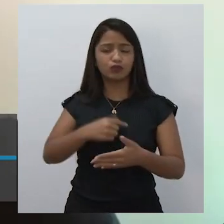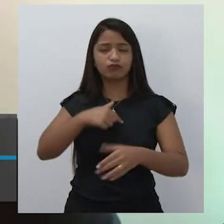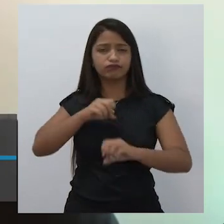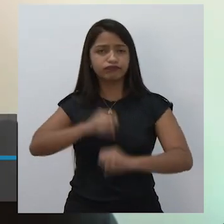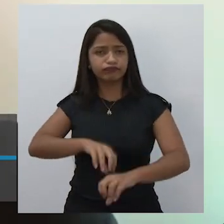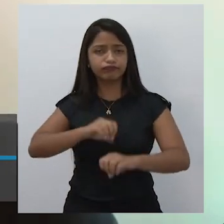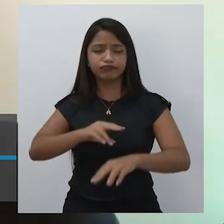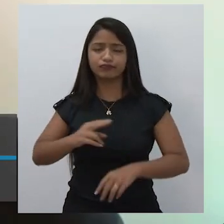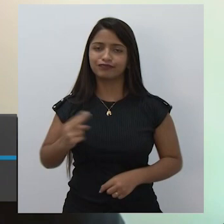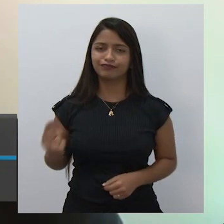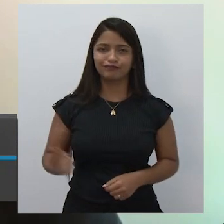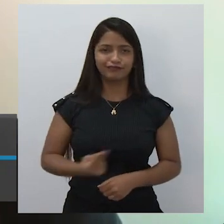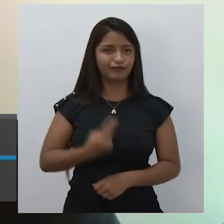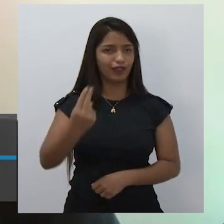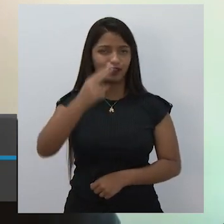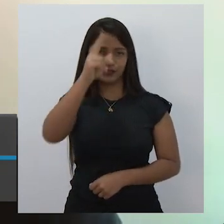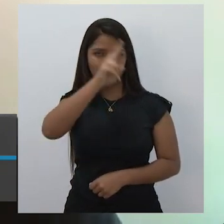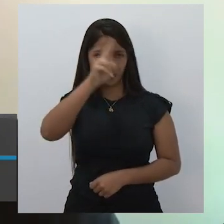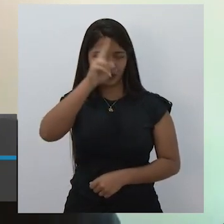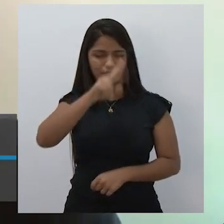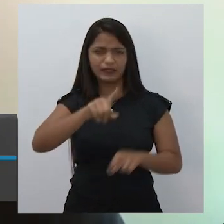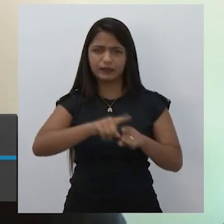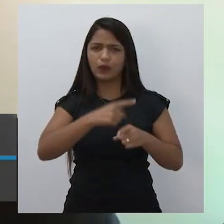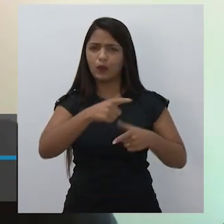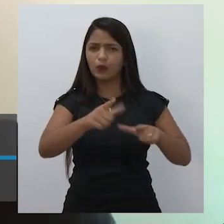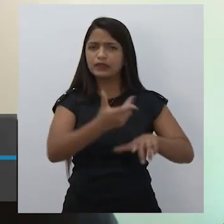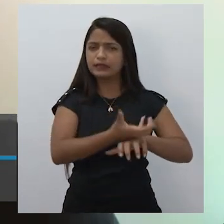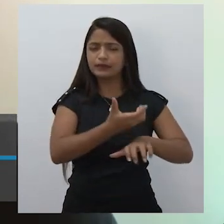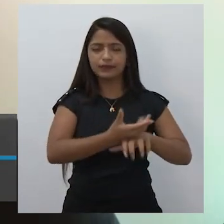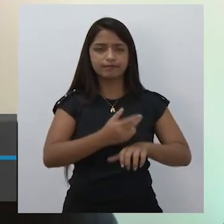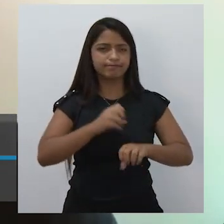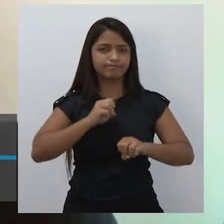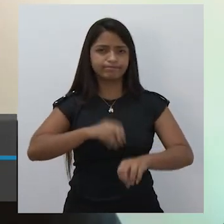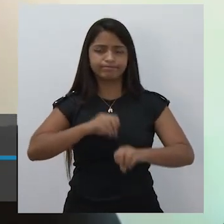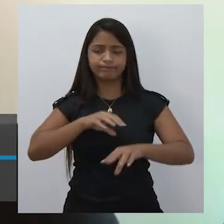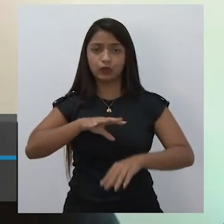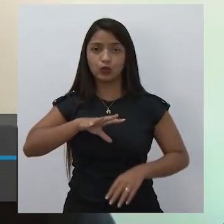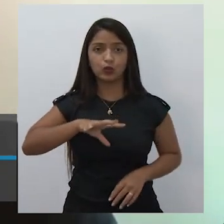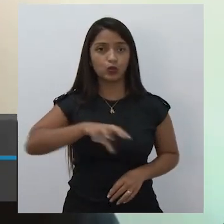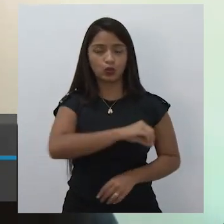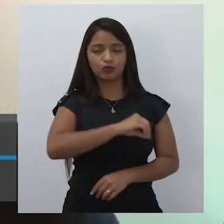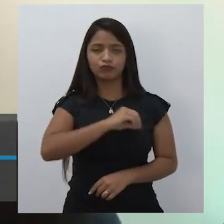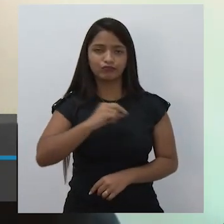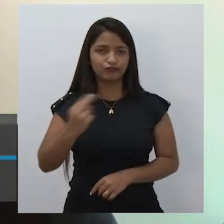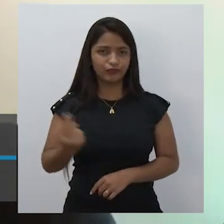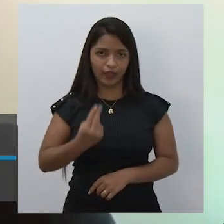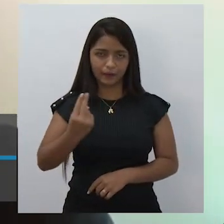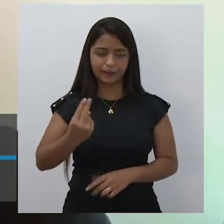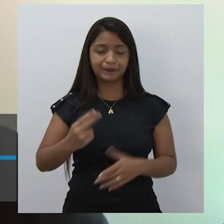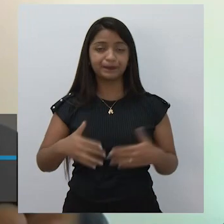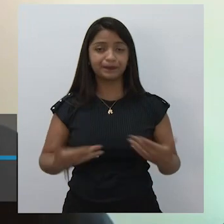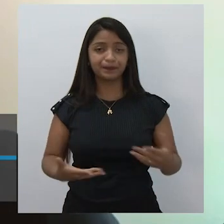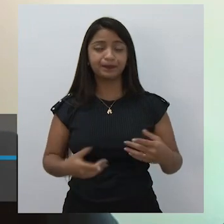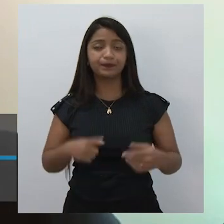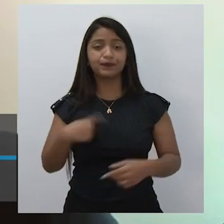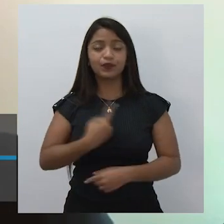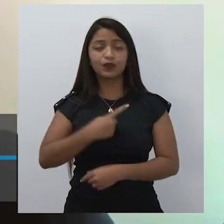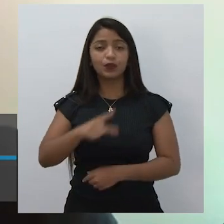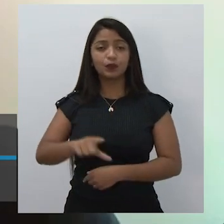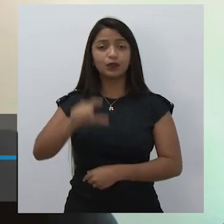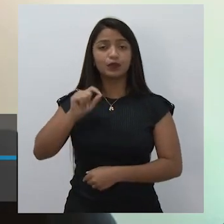impossível para qualquer componente curricular. Então, a gente optou por fazer